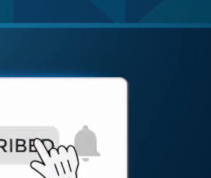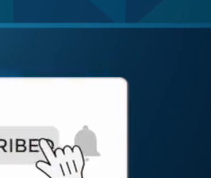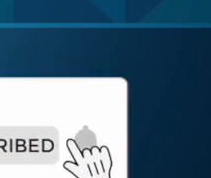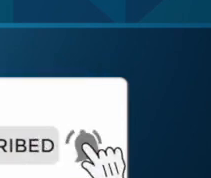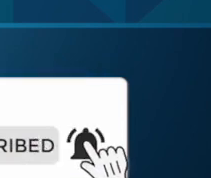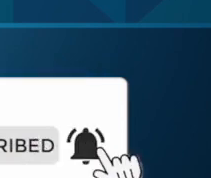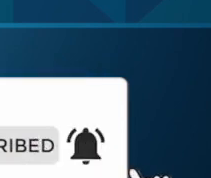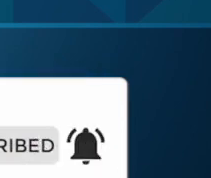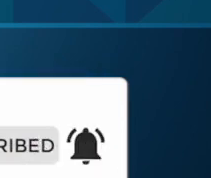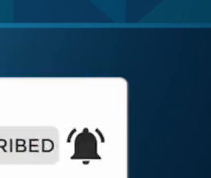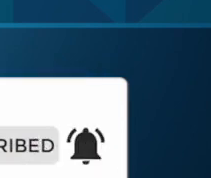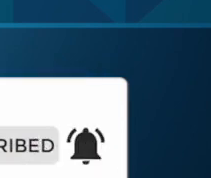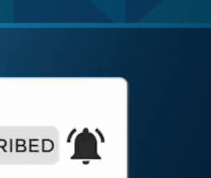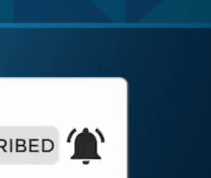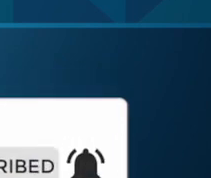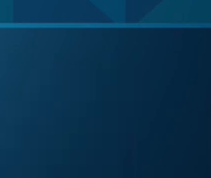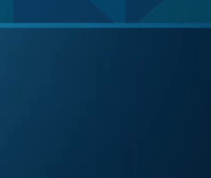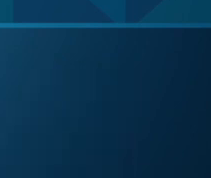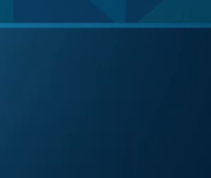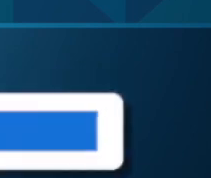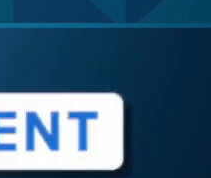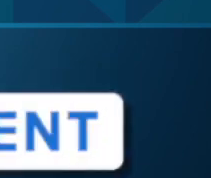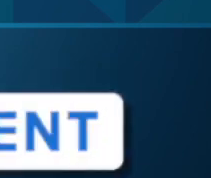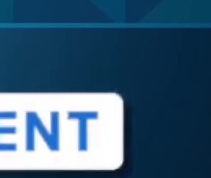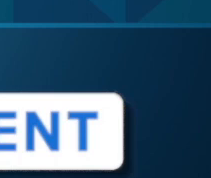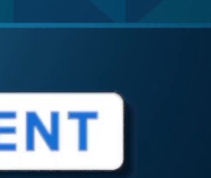RTTL, hanehang botão notificação.